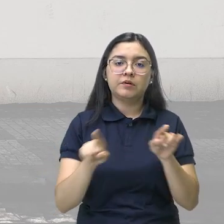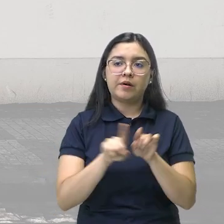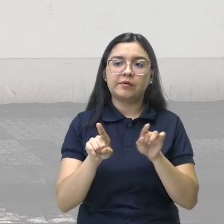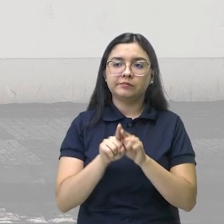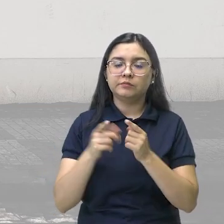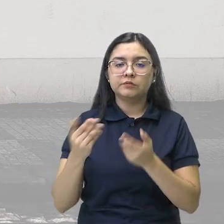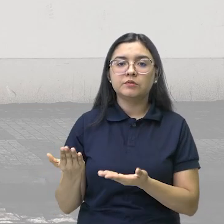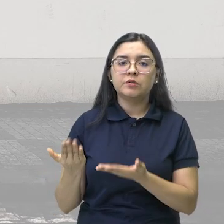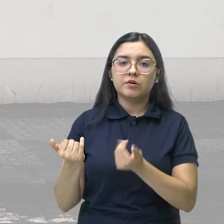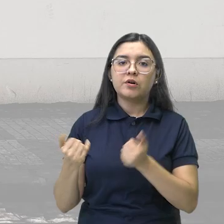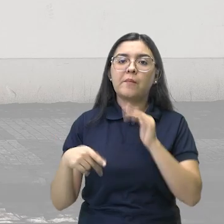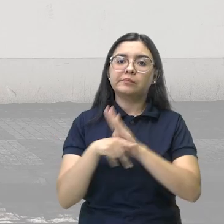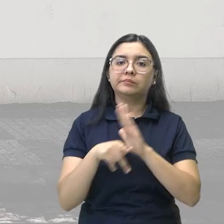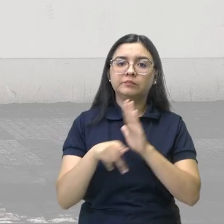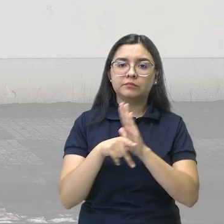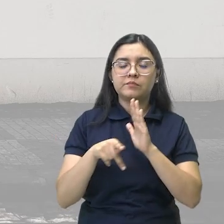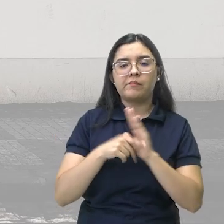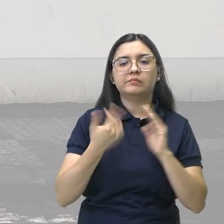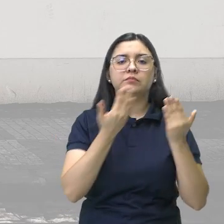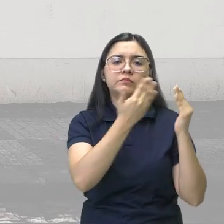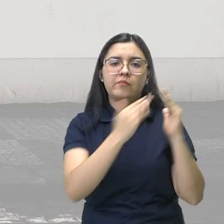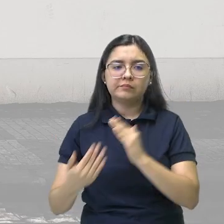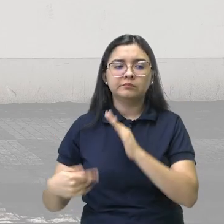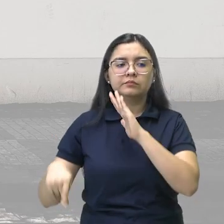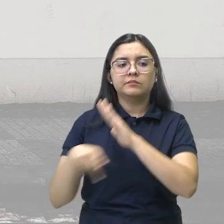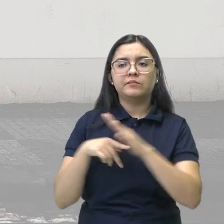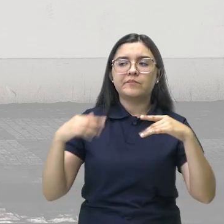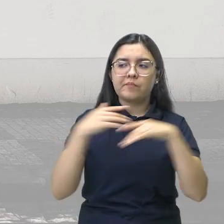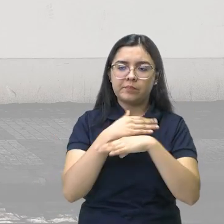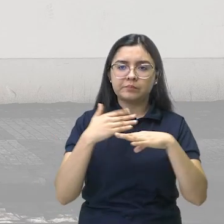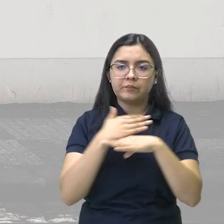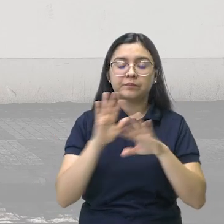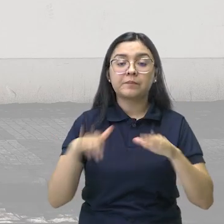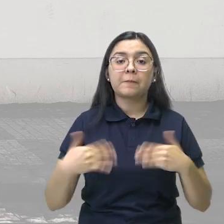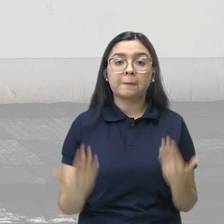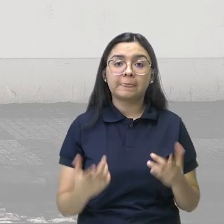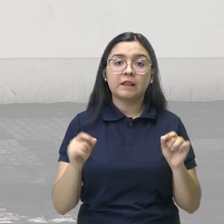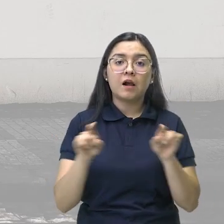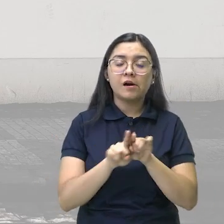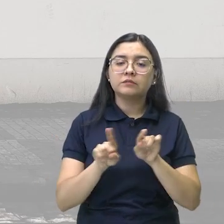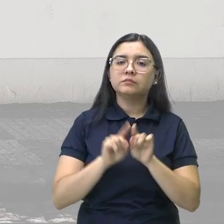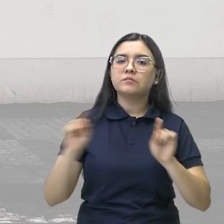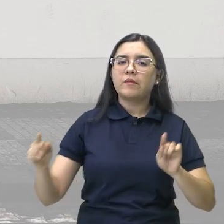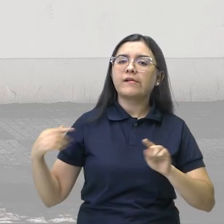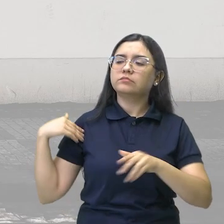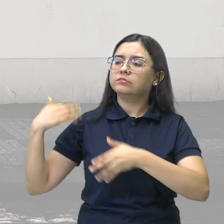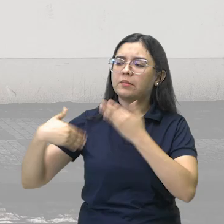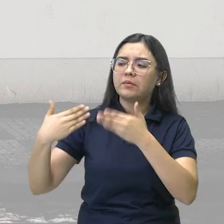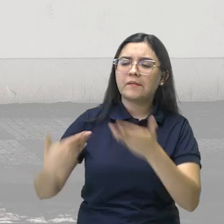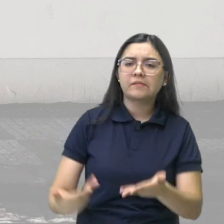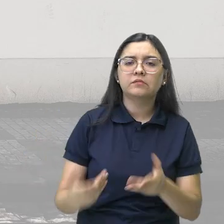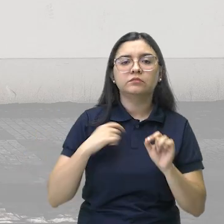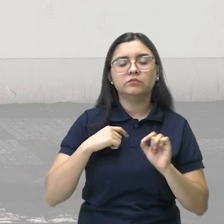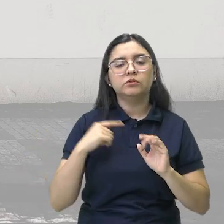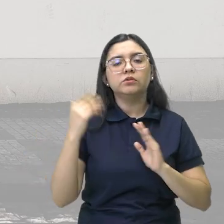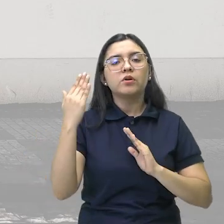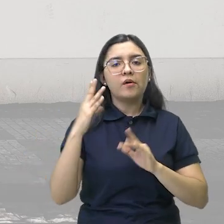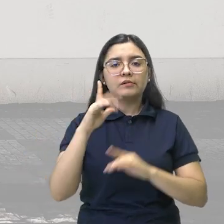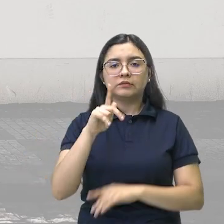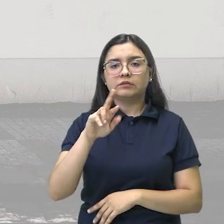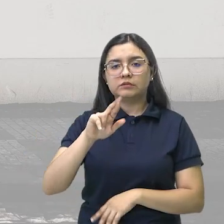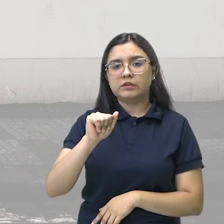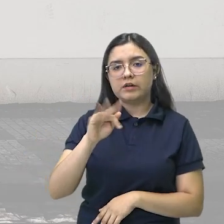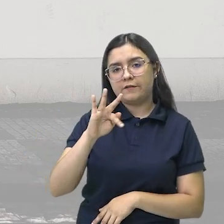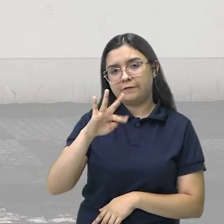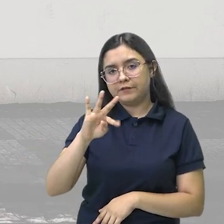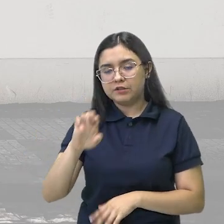aos jovens das periferias da cidade. Assim, com o passar do tempo, o grafite